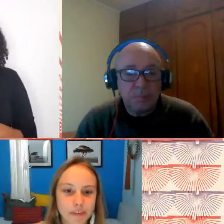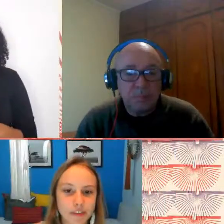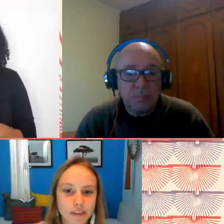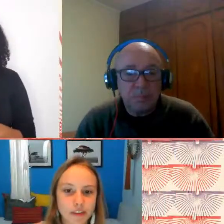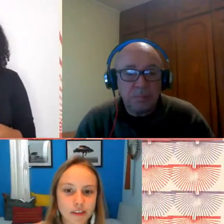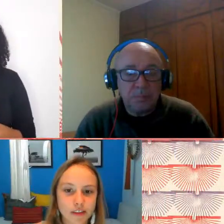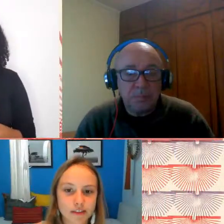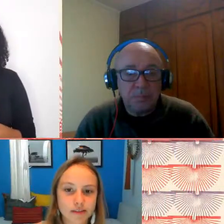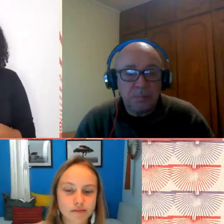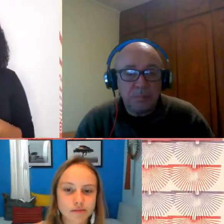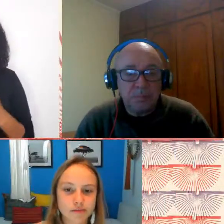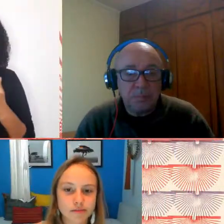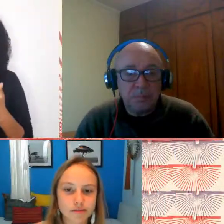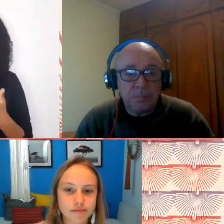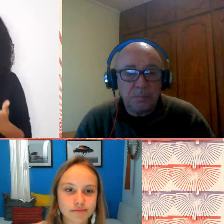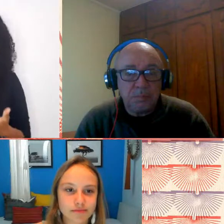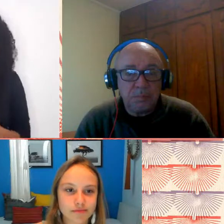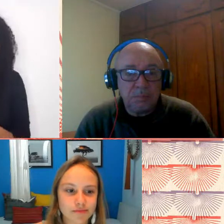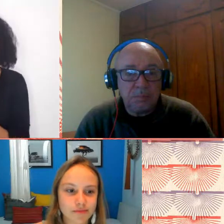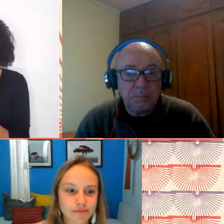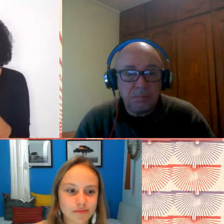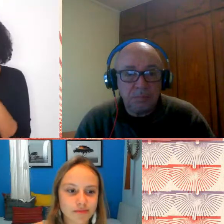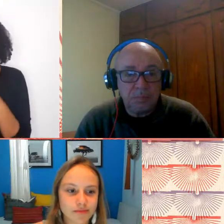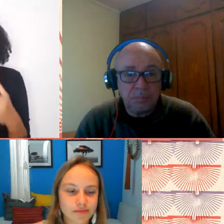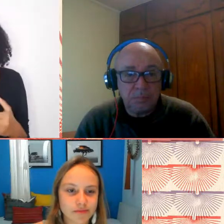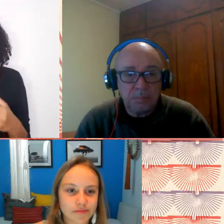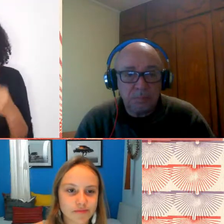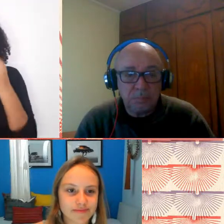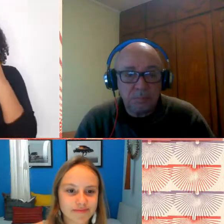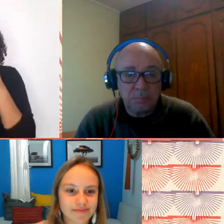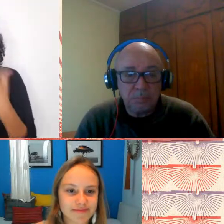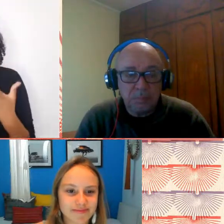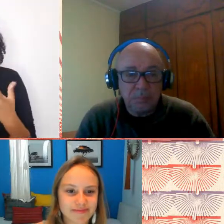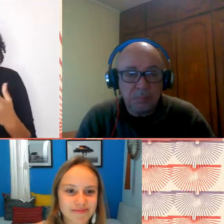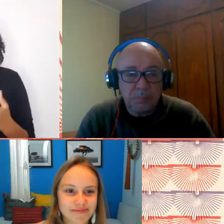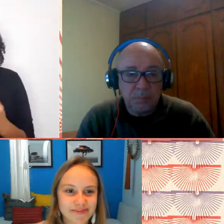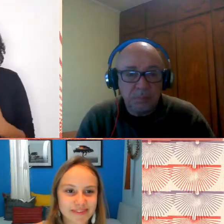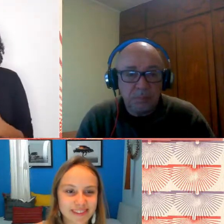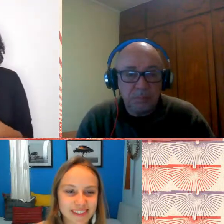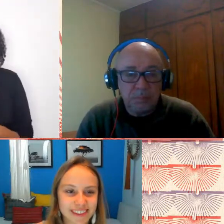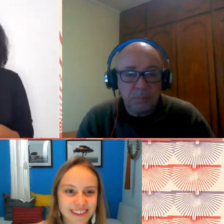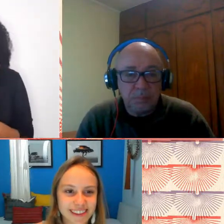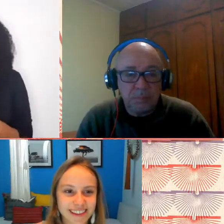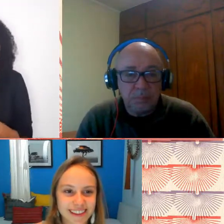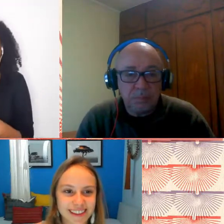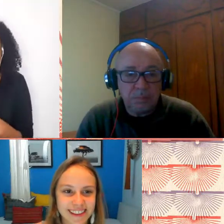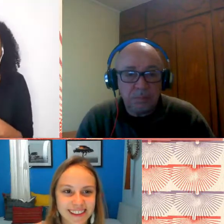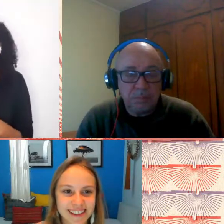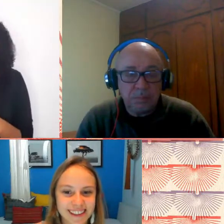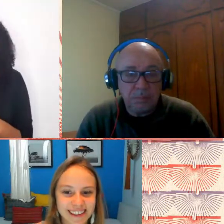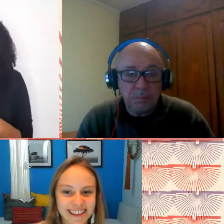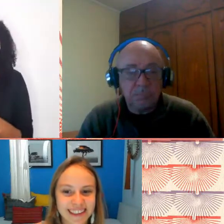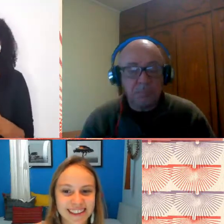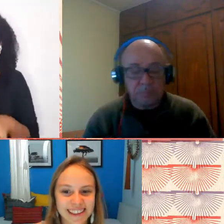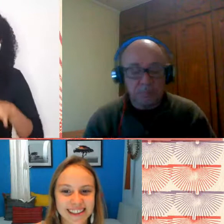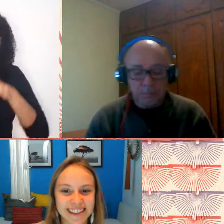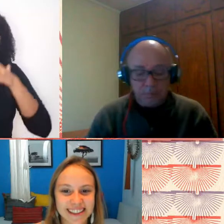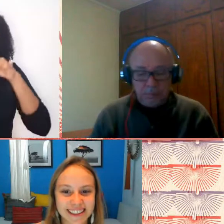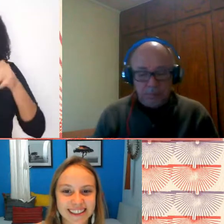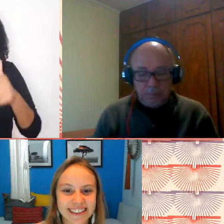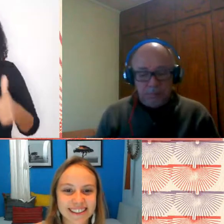É uma honra imensa vocês aqui, porque eu que conheço vocês desde pituquinhas, assim, ver essas mulheres fortes